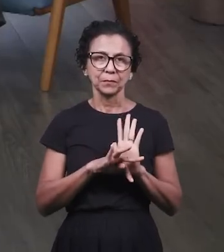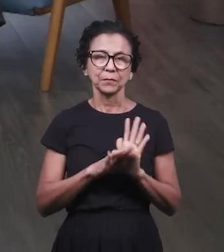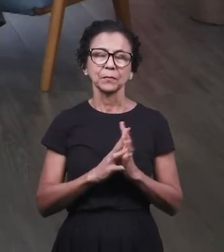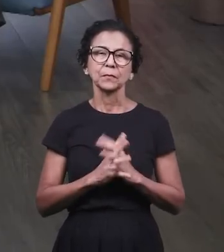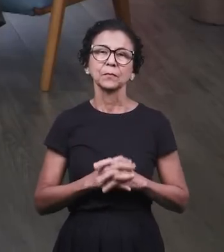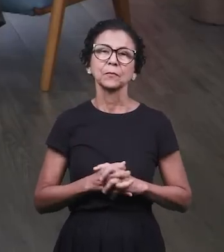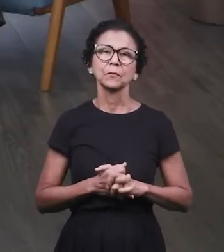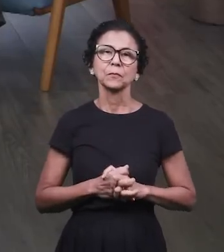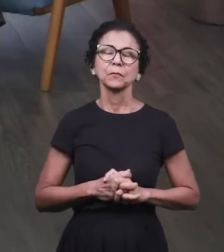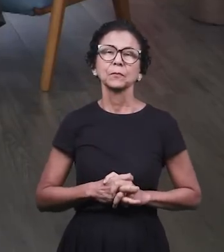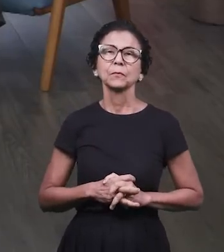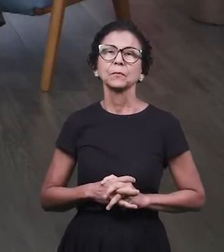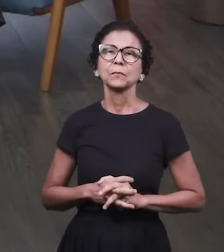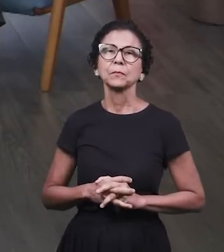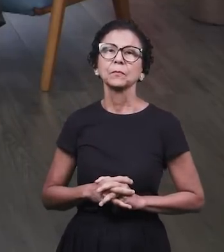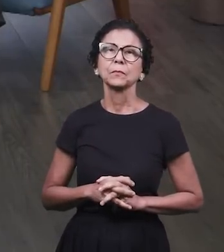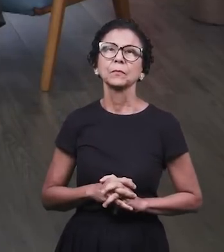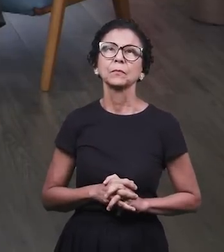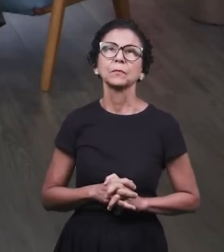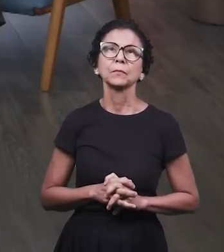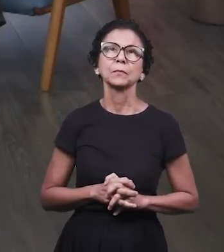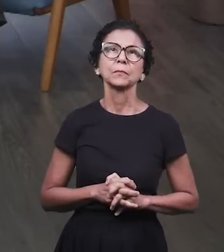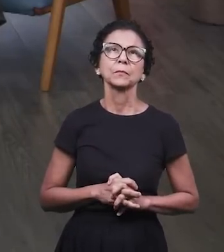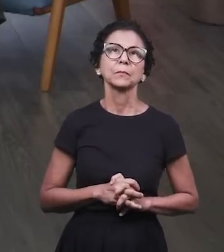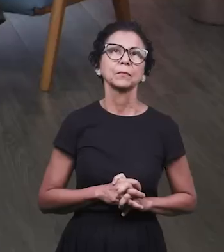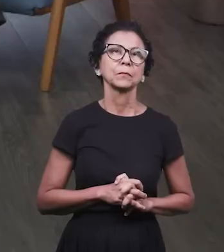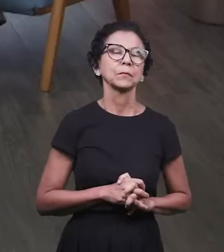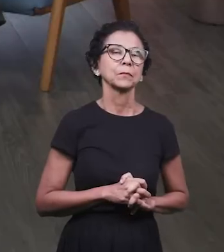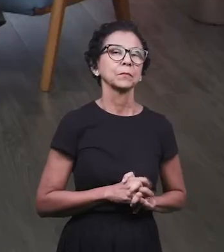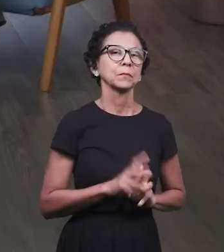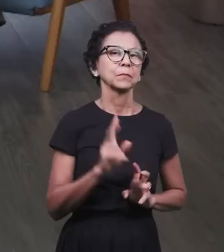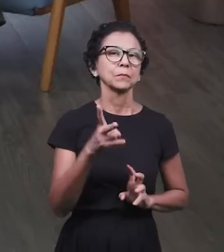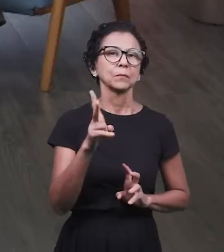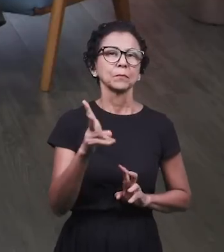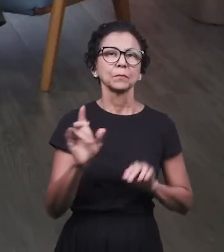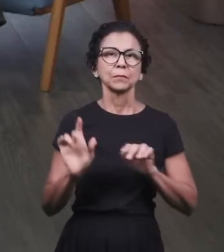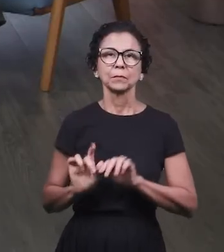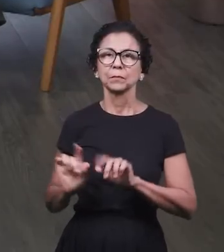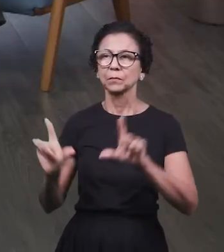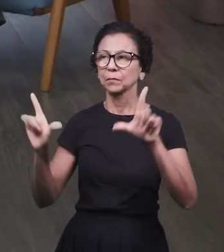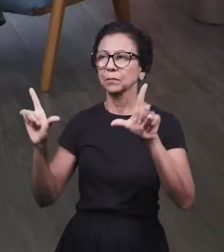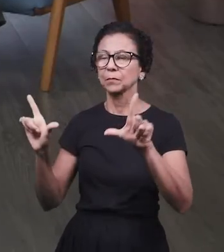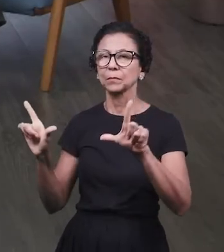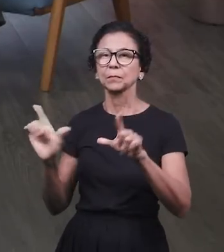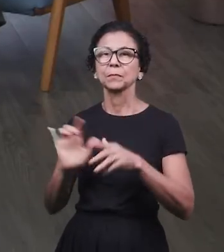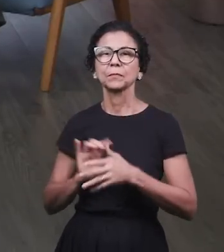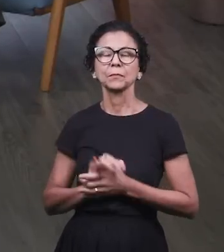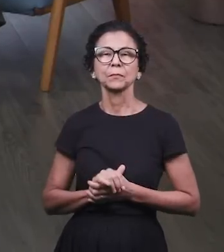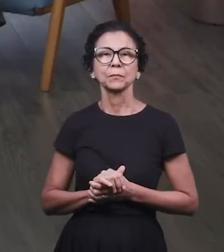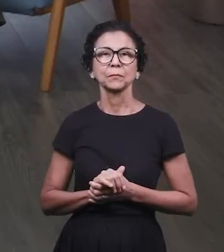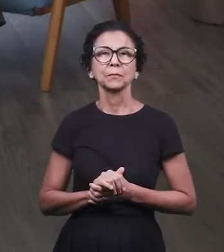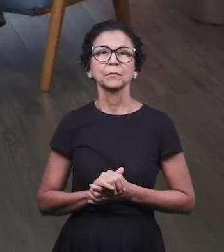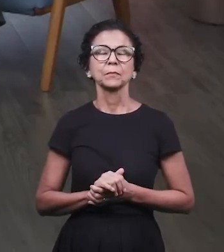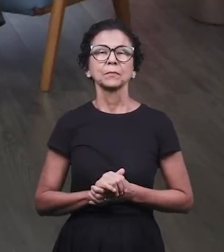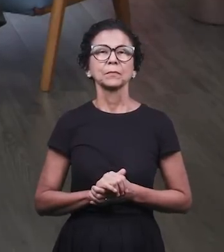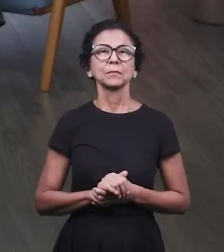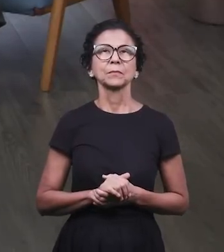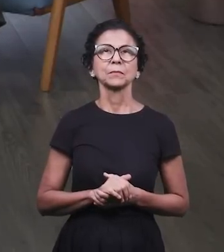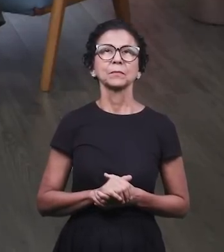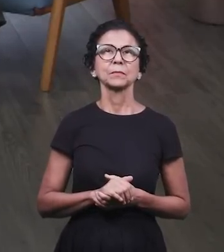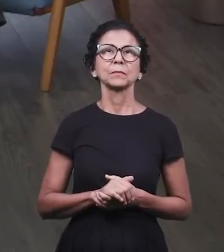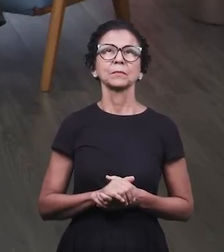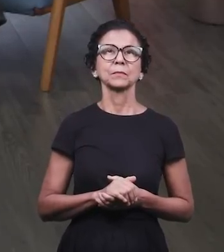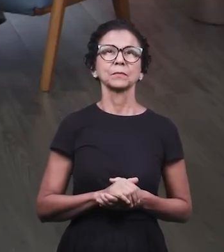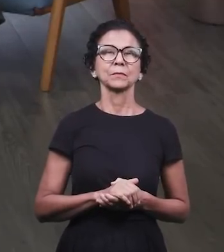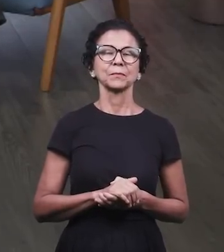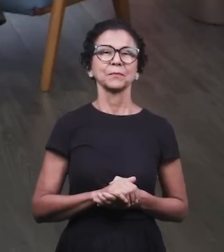que fala sobre esse aspecto que vocês já tocaram, para a gente voltar ainda para o aspecto que é um aspecto interessantíssimo no livro de Cantares, que é a